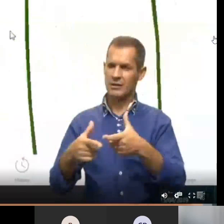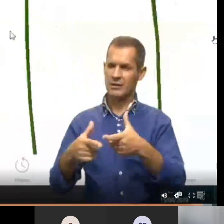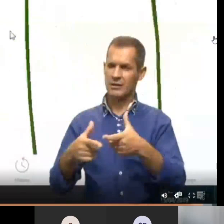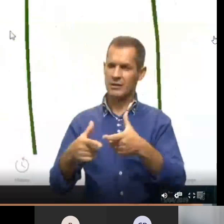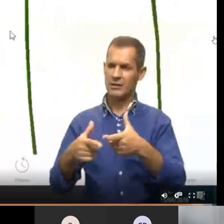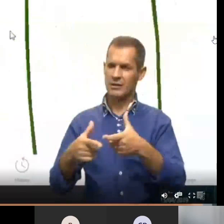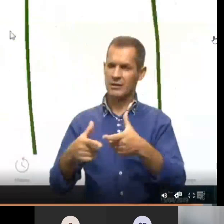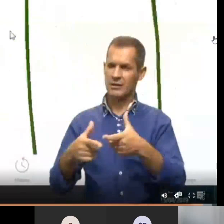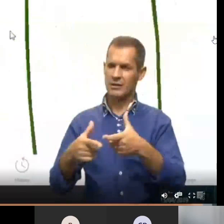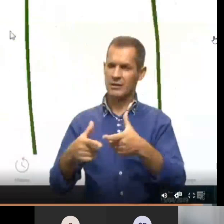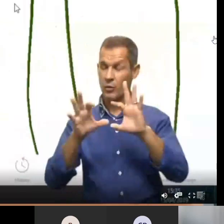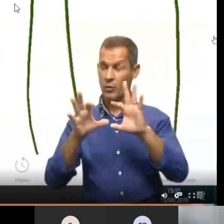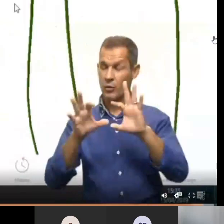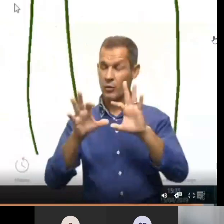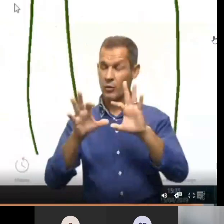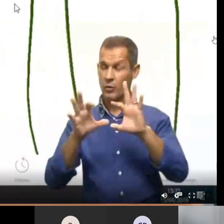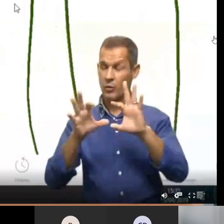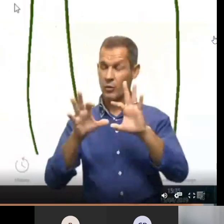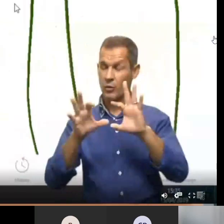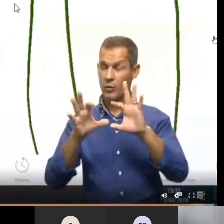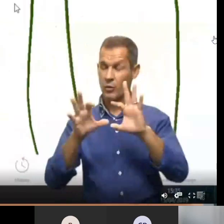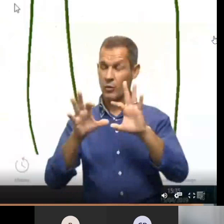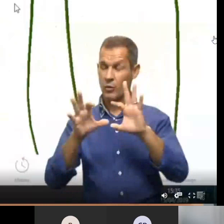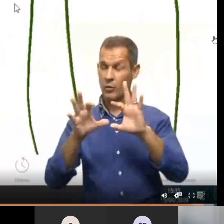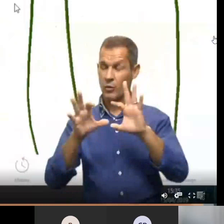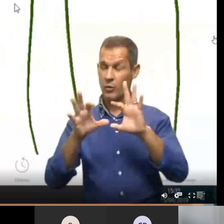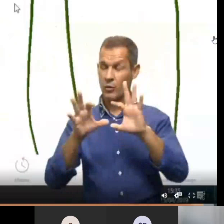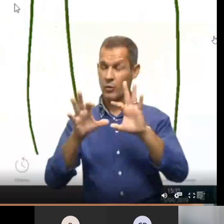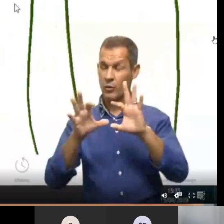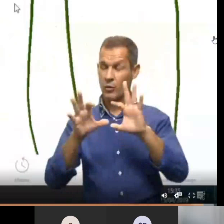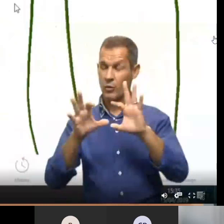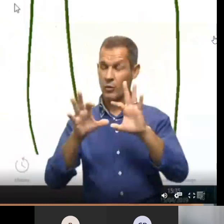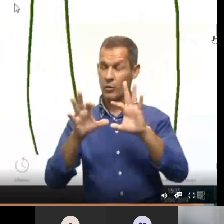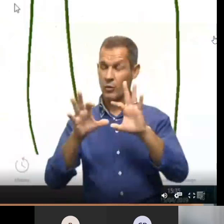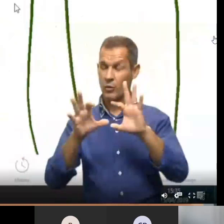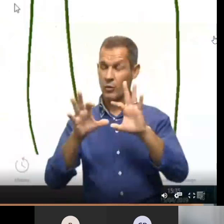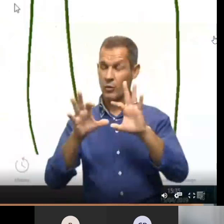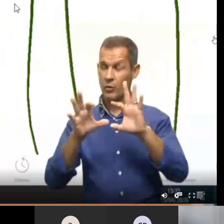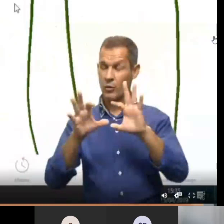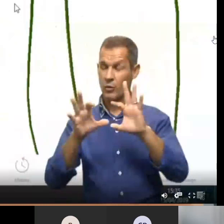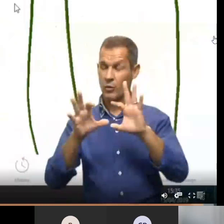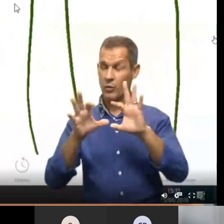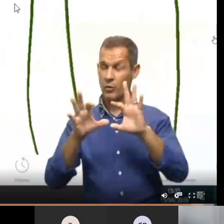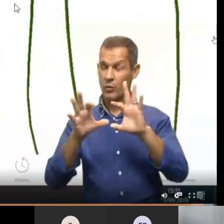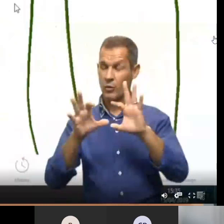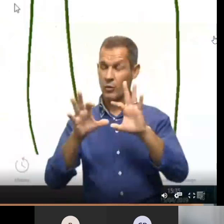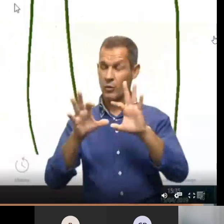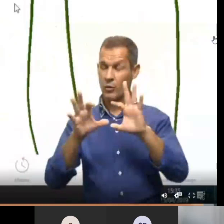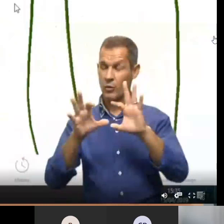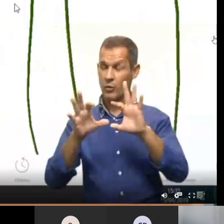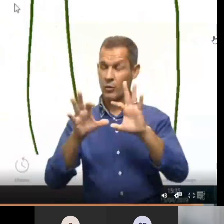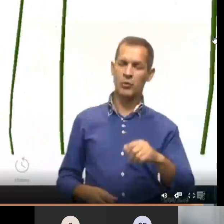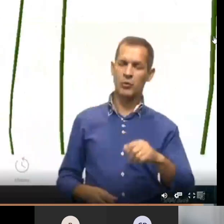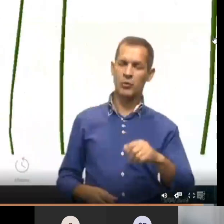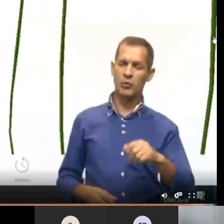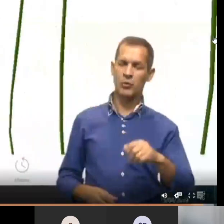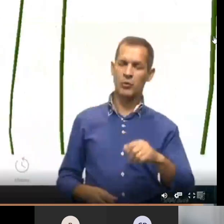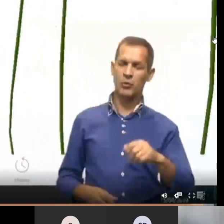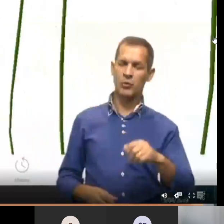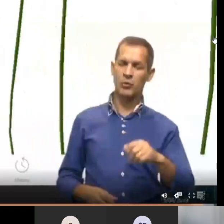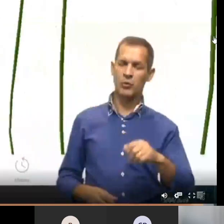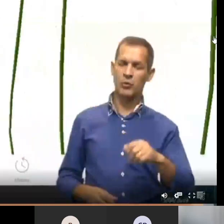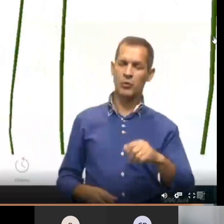estão relacionados ao armazenamento de linfócitos e, no caso da polpa vermelha, a destruição